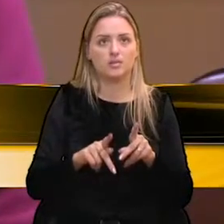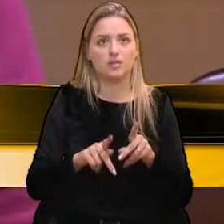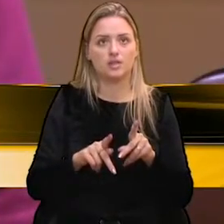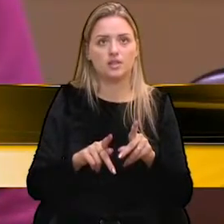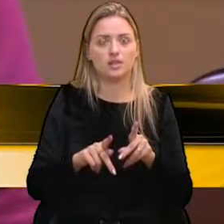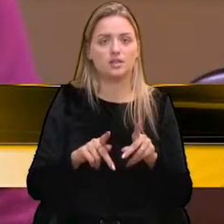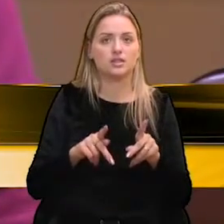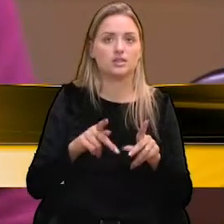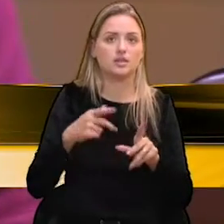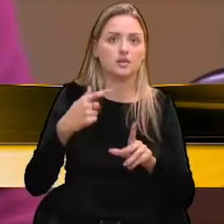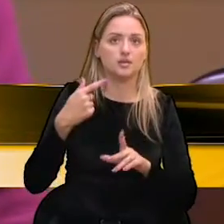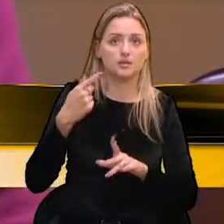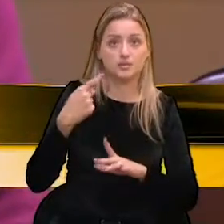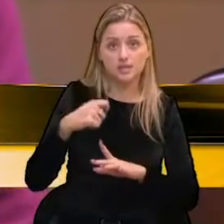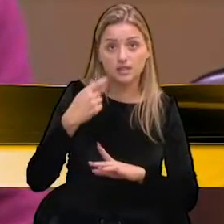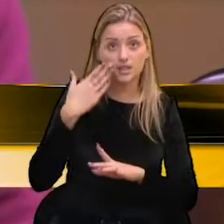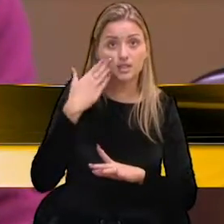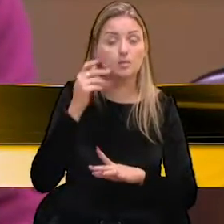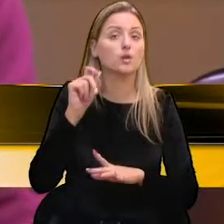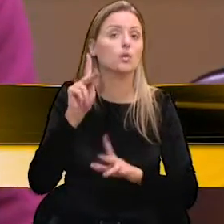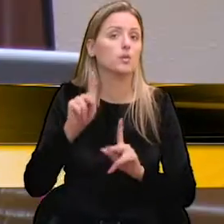pai. Seria isso, senhor presidente.